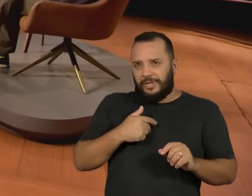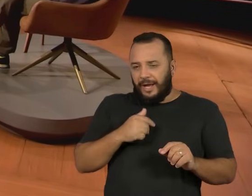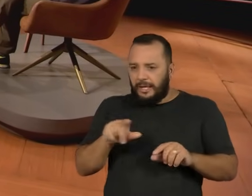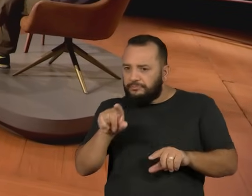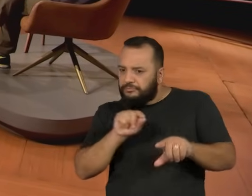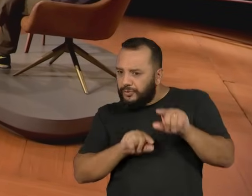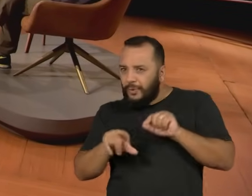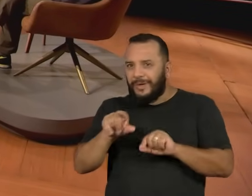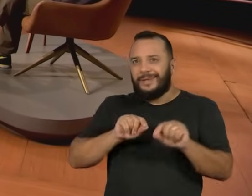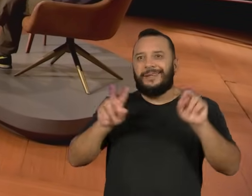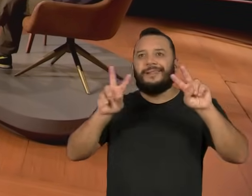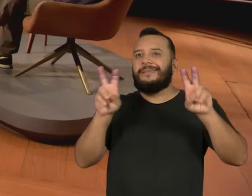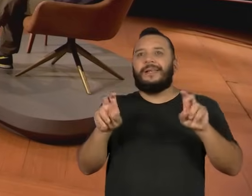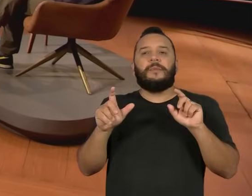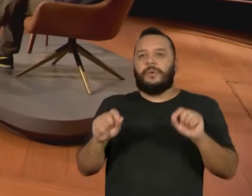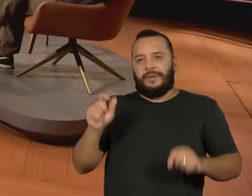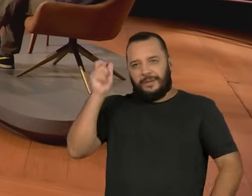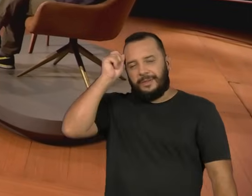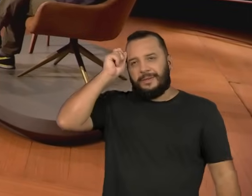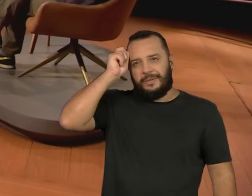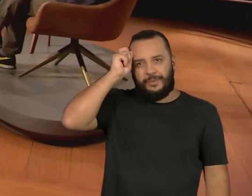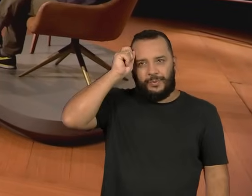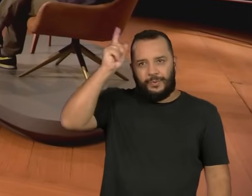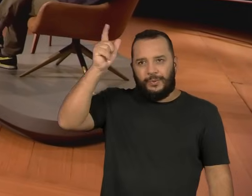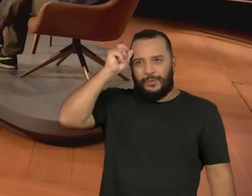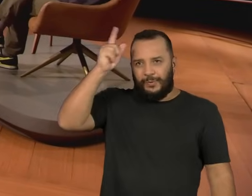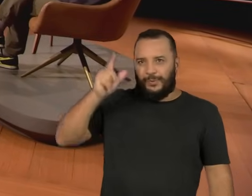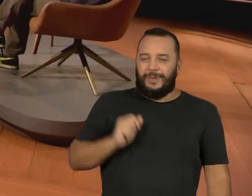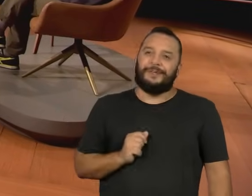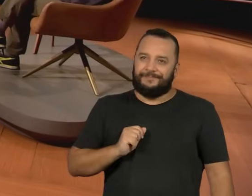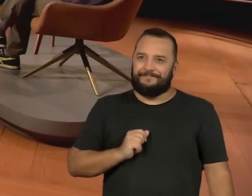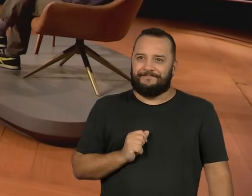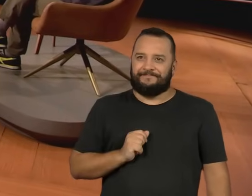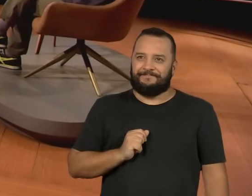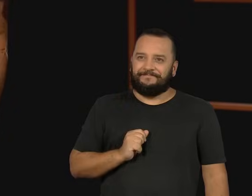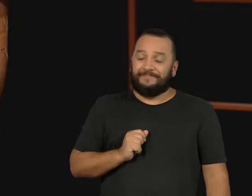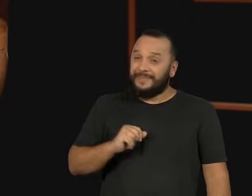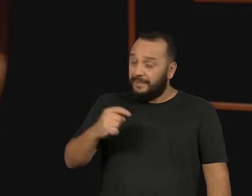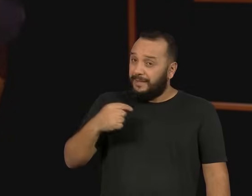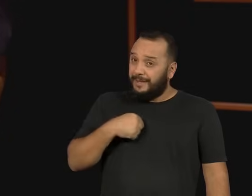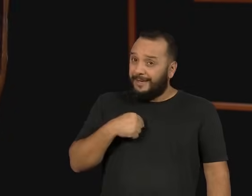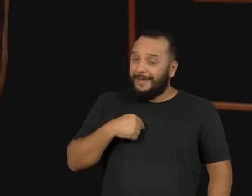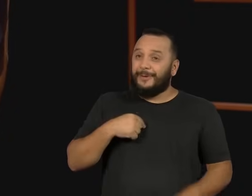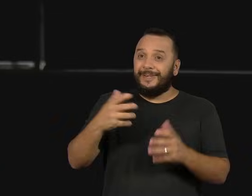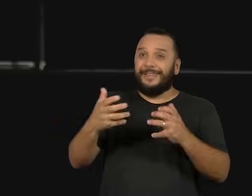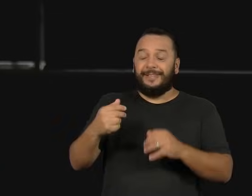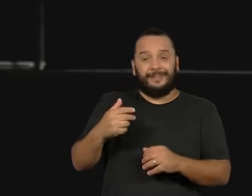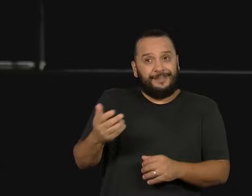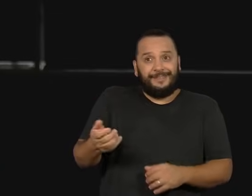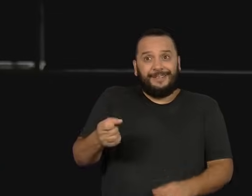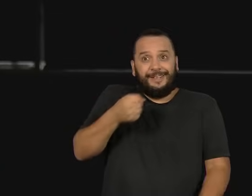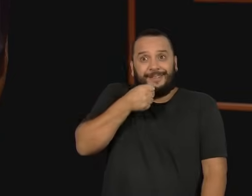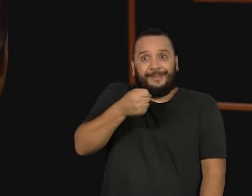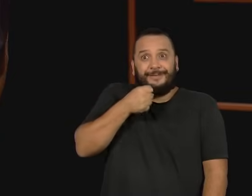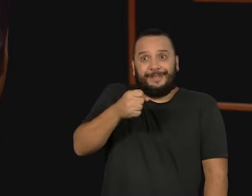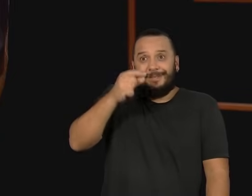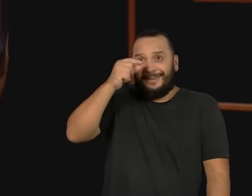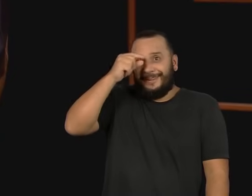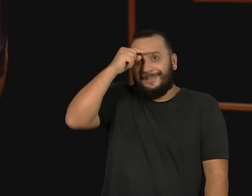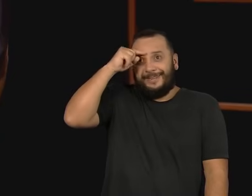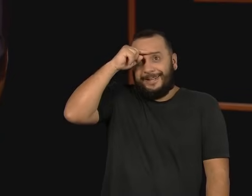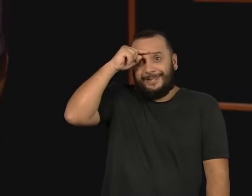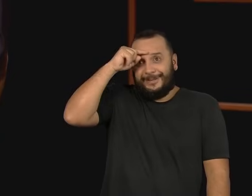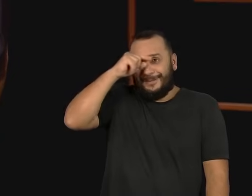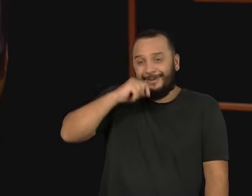a melhor coisa que eu fiz para mim mesmo foi pautar uma entrevista com Caetano Veloso. Fui eu mesmo fazer